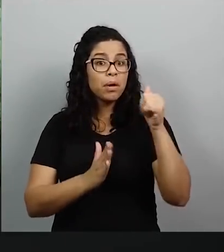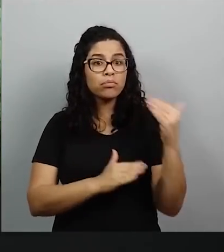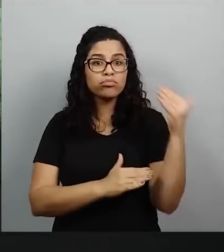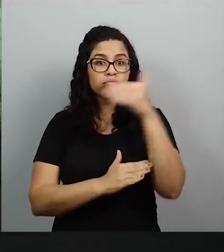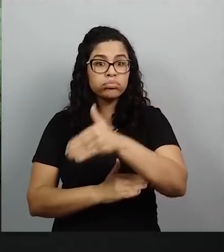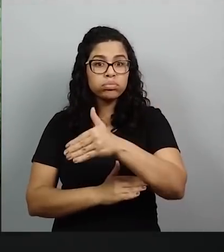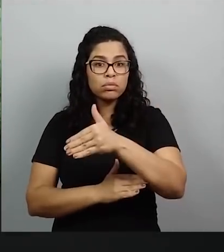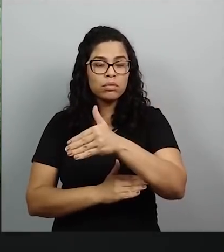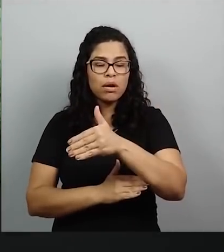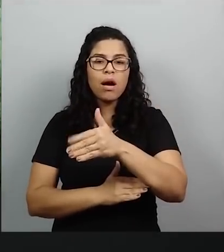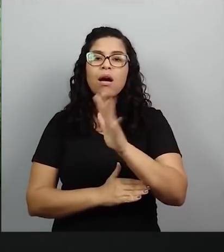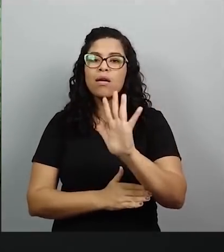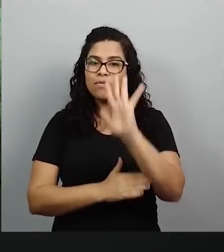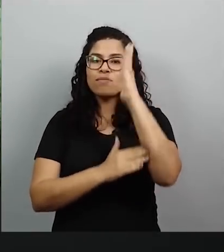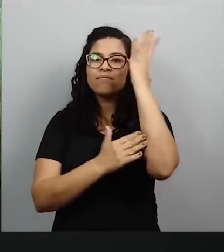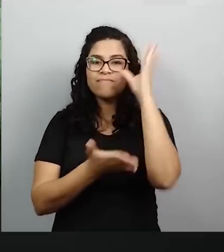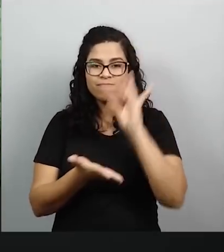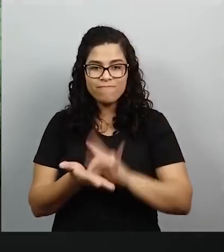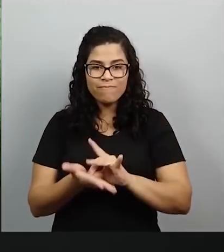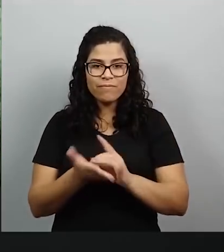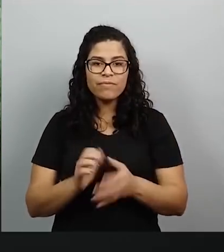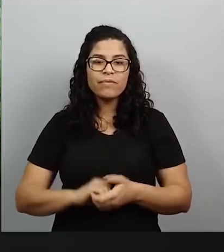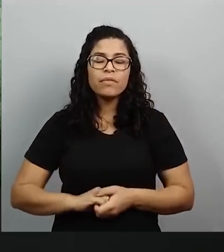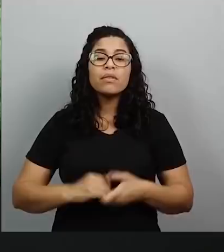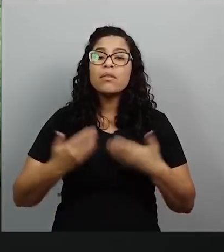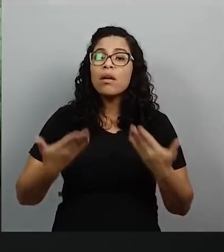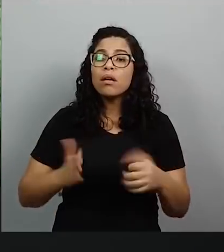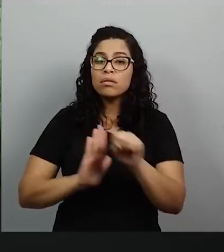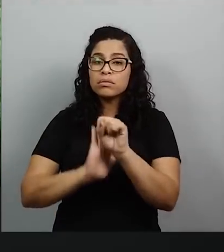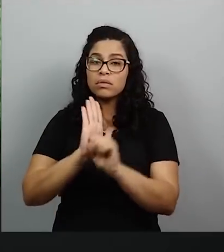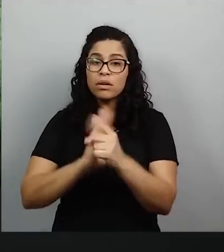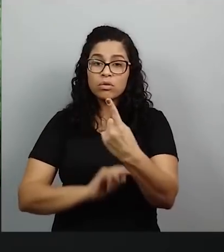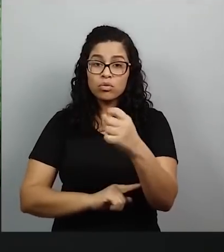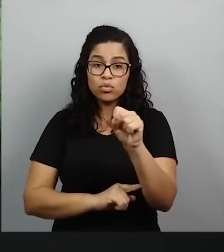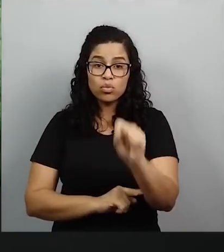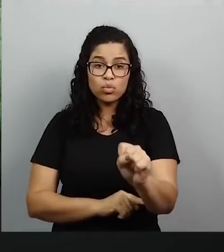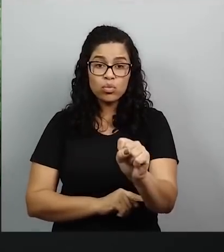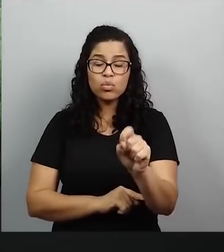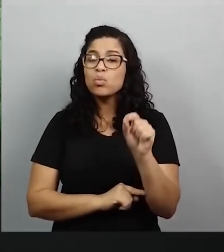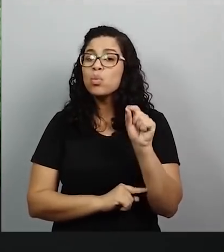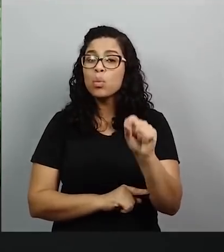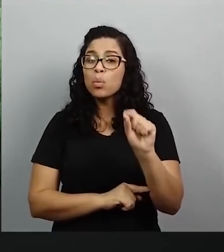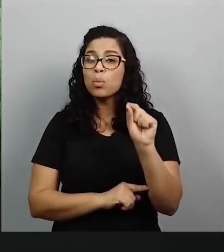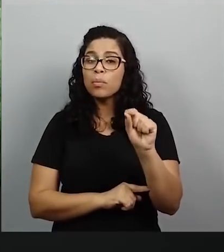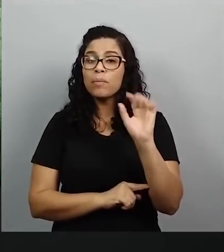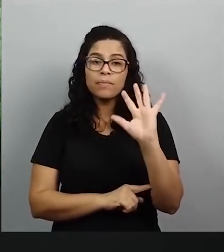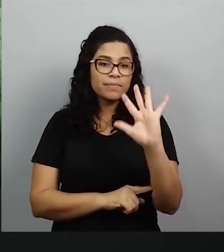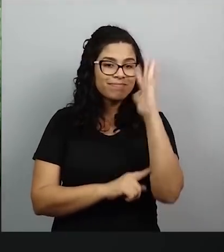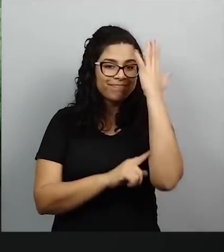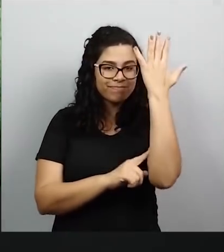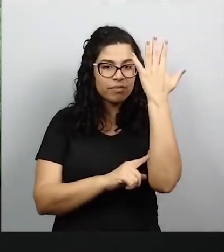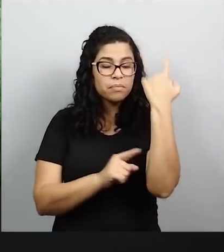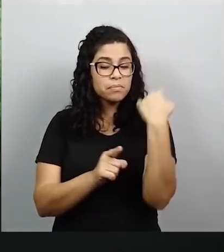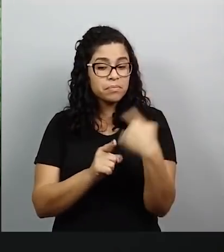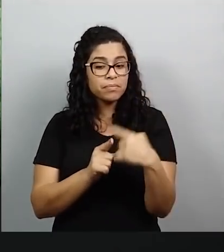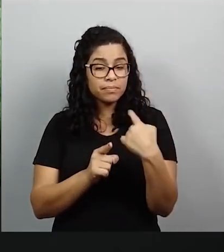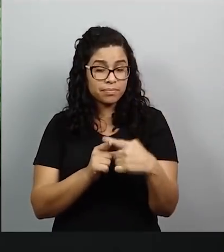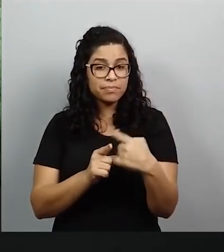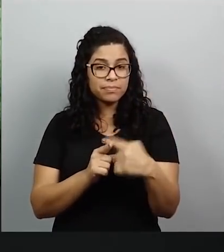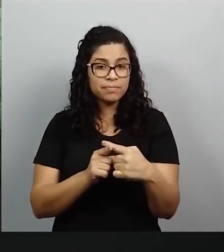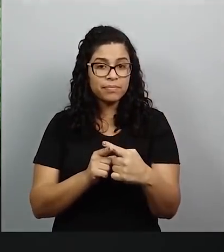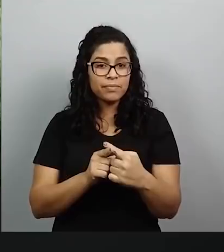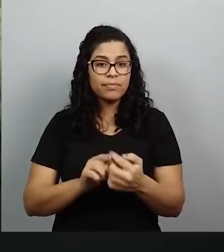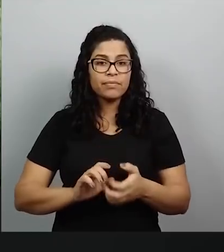primeira interiorização acaba acontecendo aí. No século XVIII, vem mais intenso, até